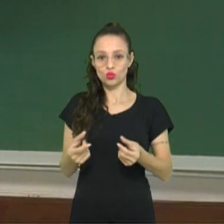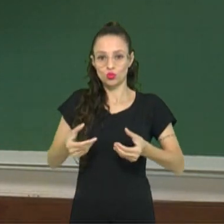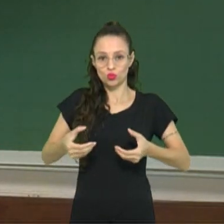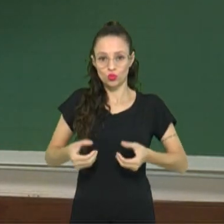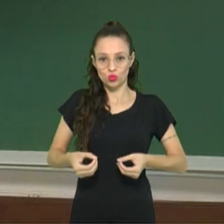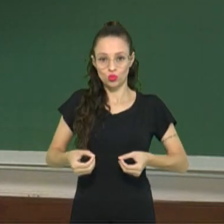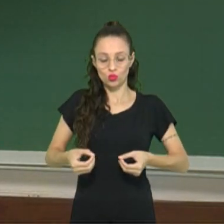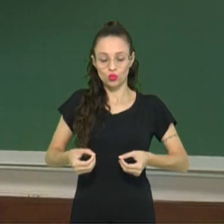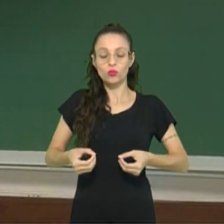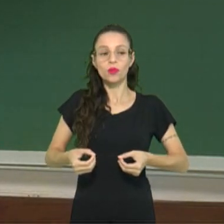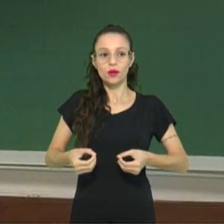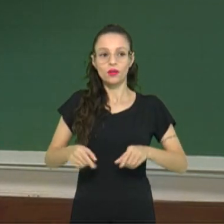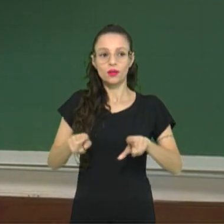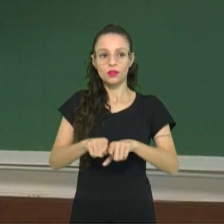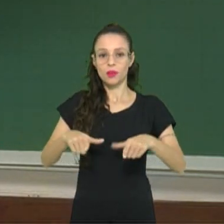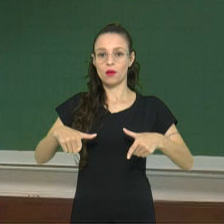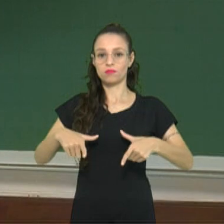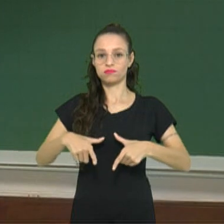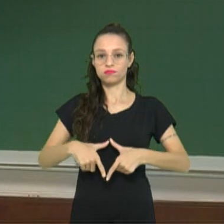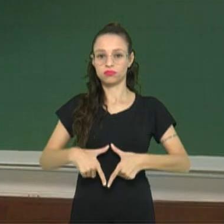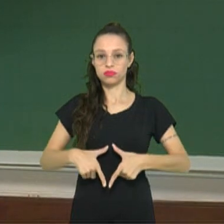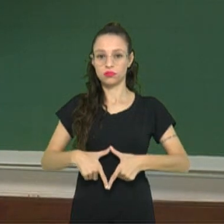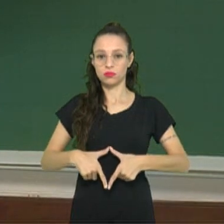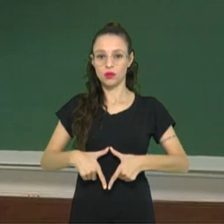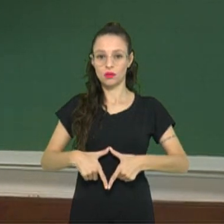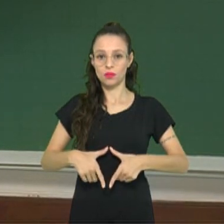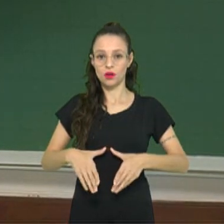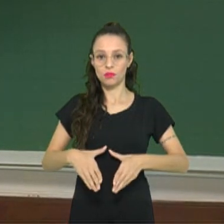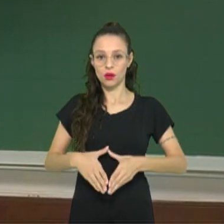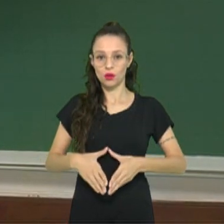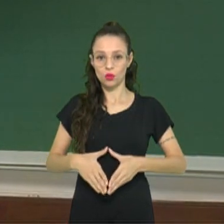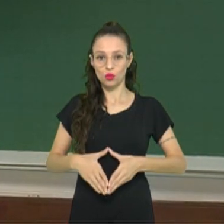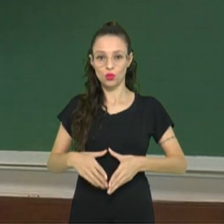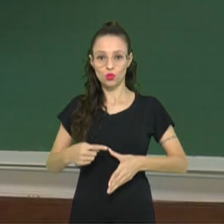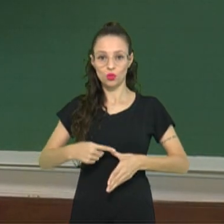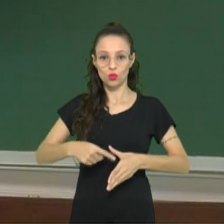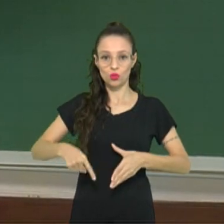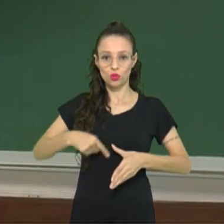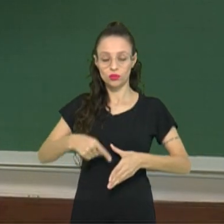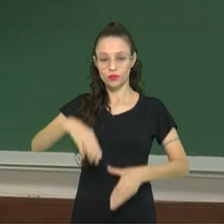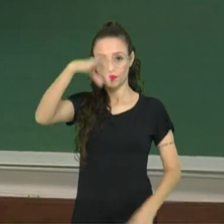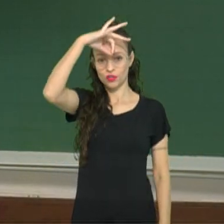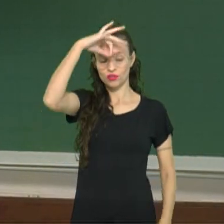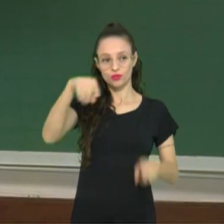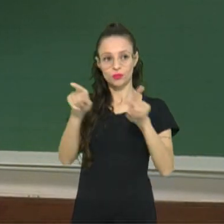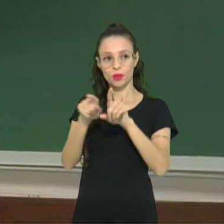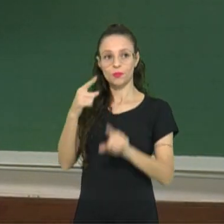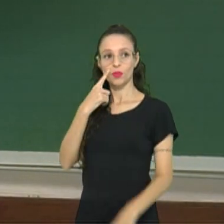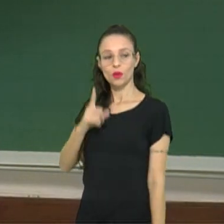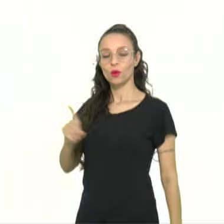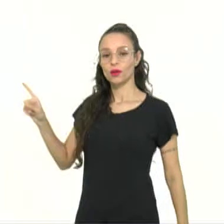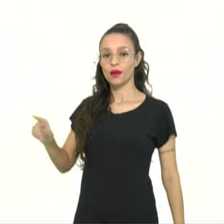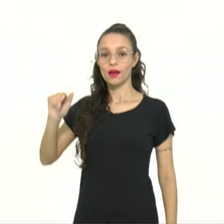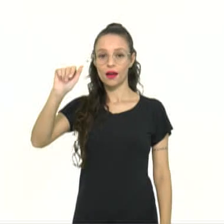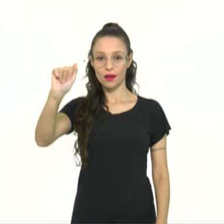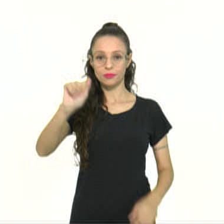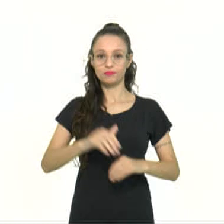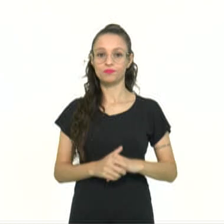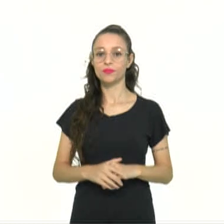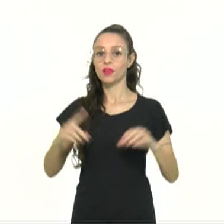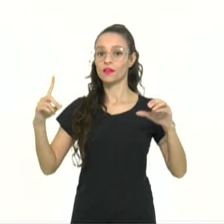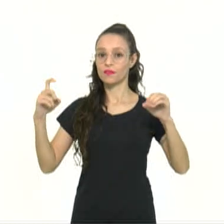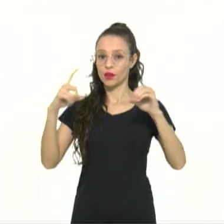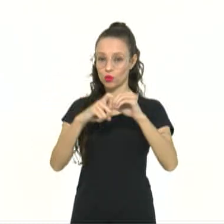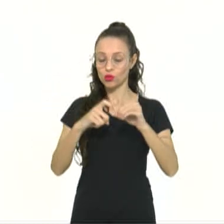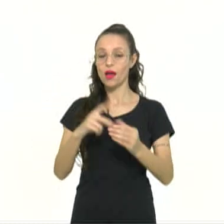do útero e aqui temos o canal que a gente vai chamar de vagina. Muito bem, letra A